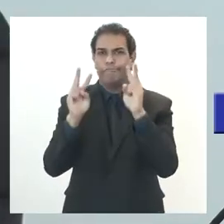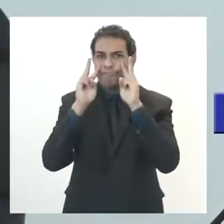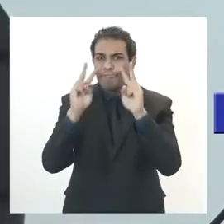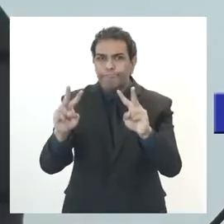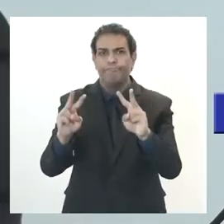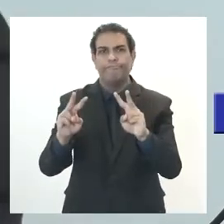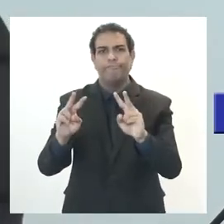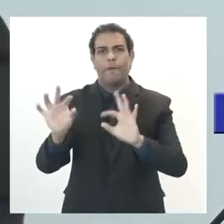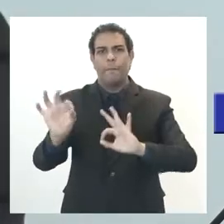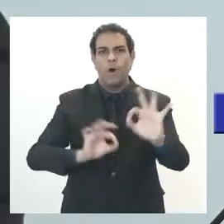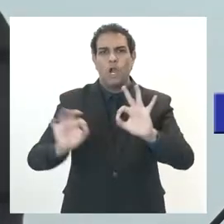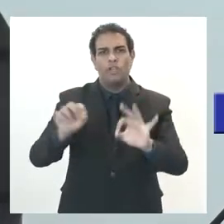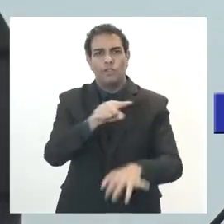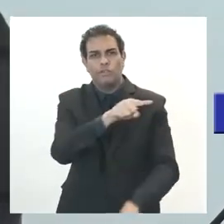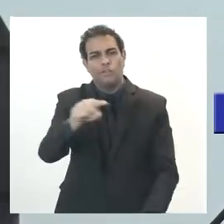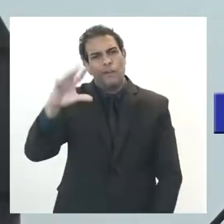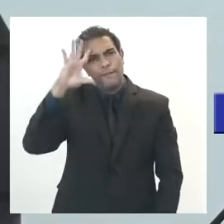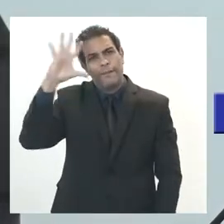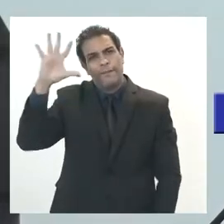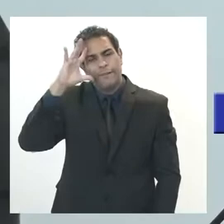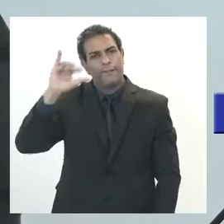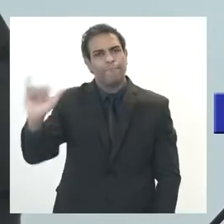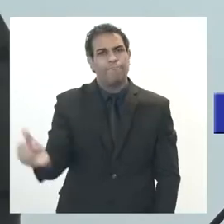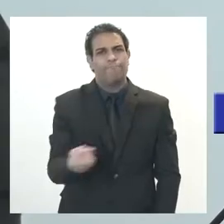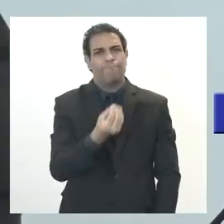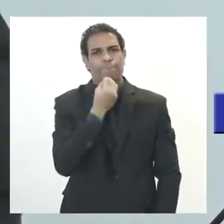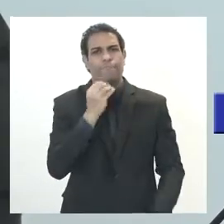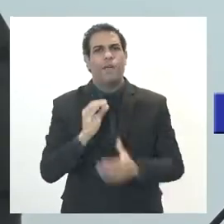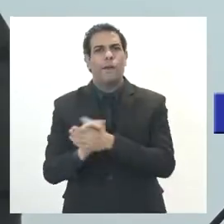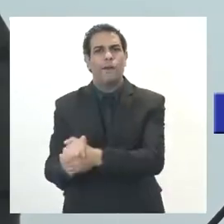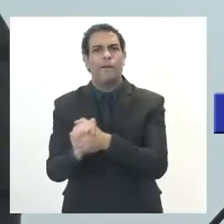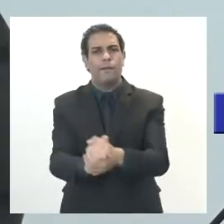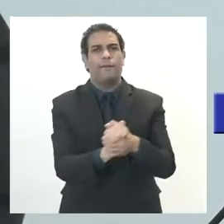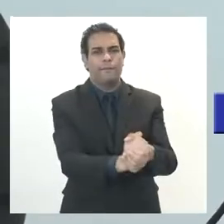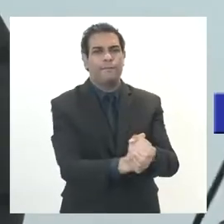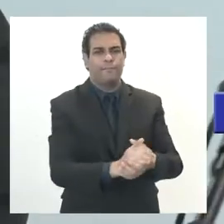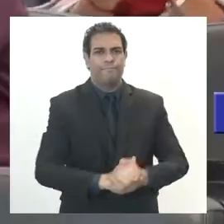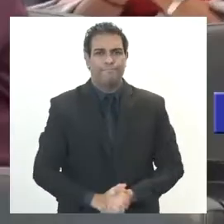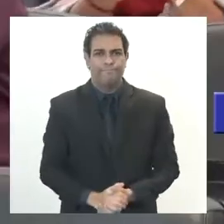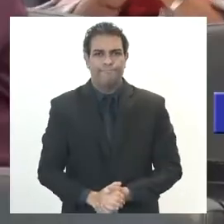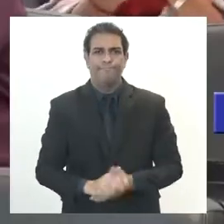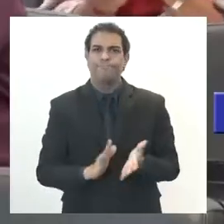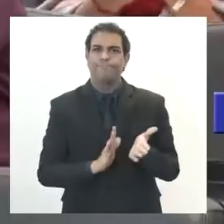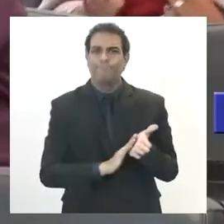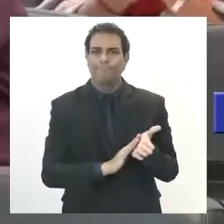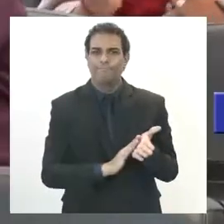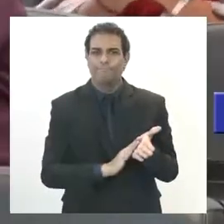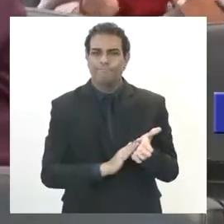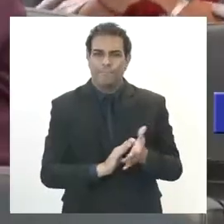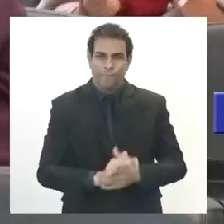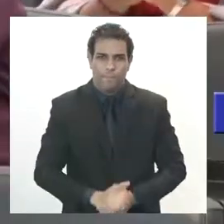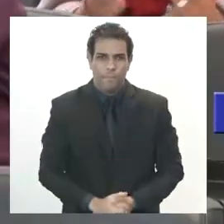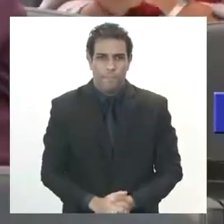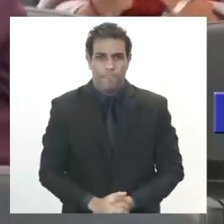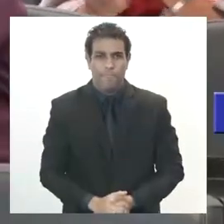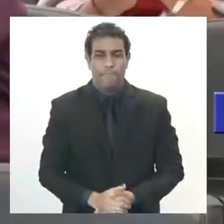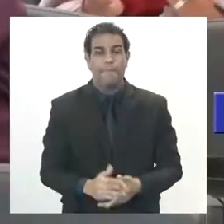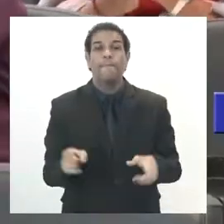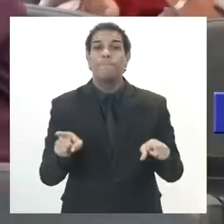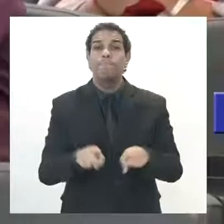projeto então deixa essa reflexão e agradeço a oportunidade EA presença de tudo registrar a